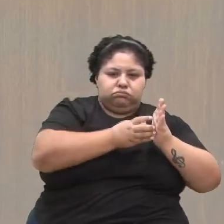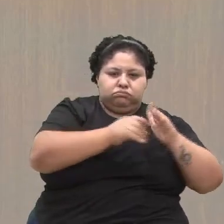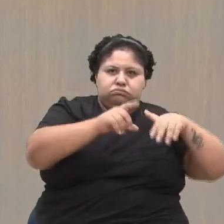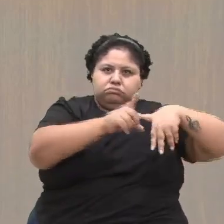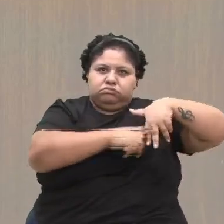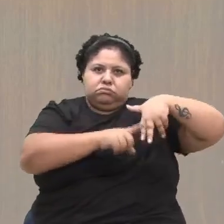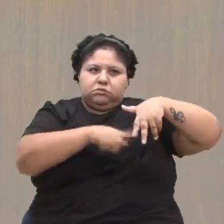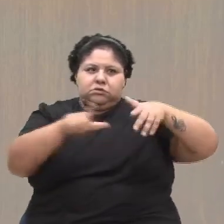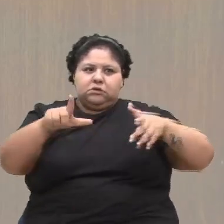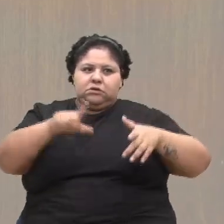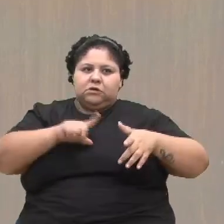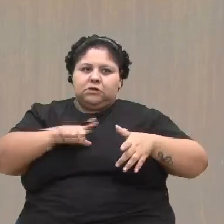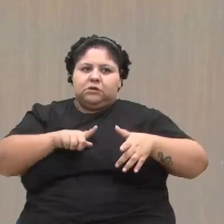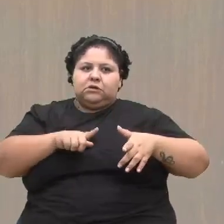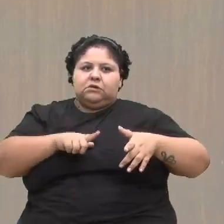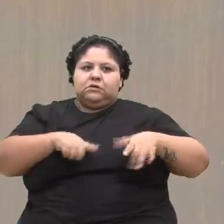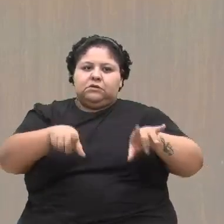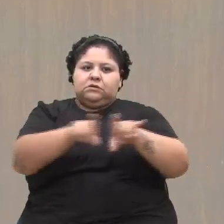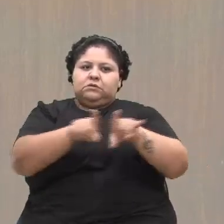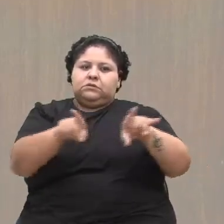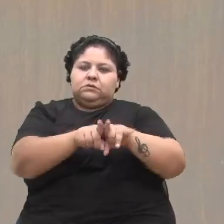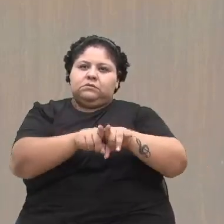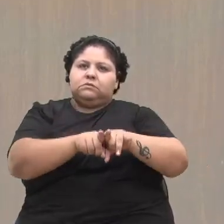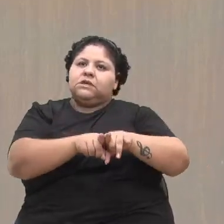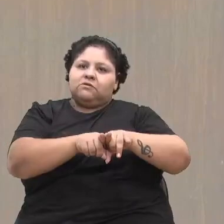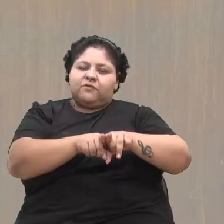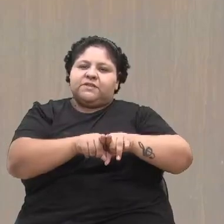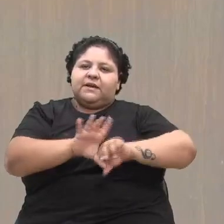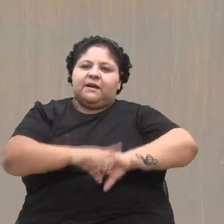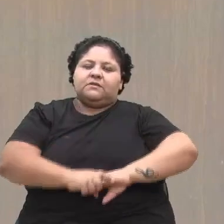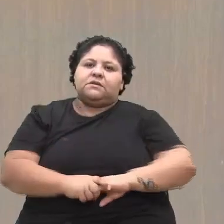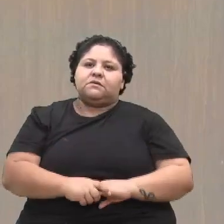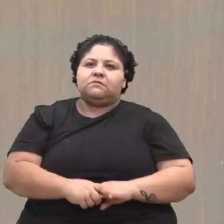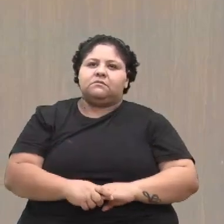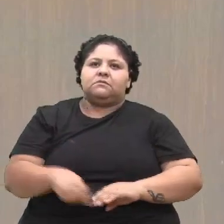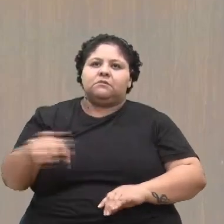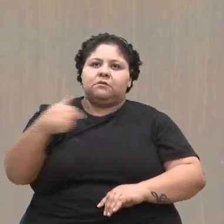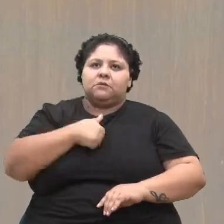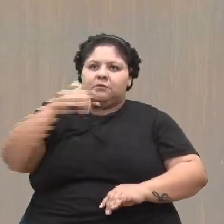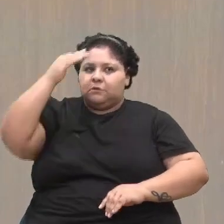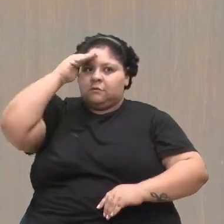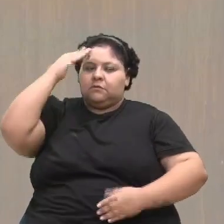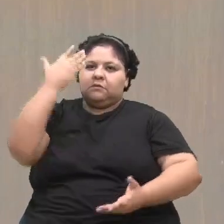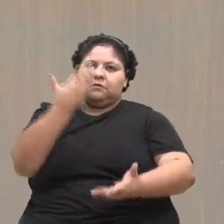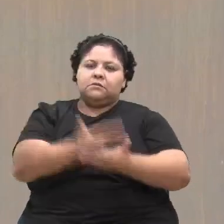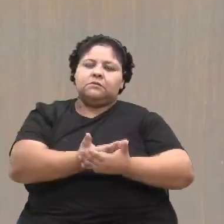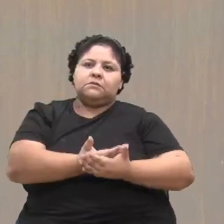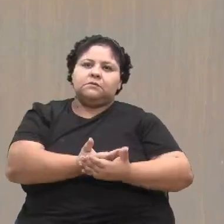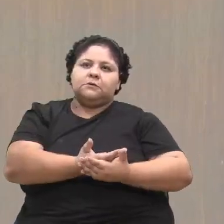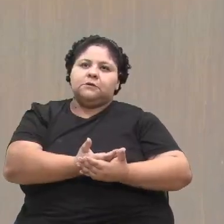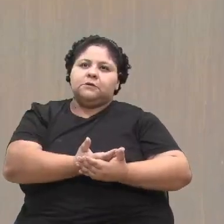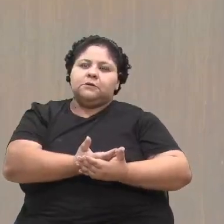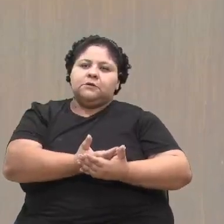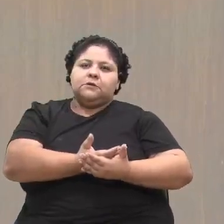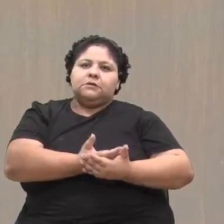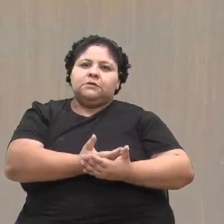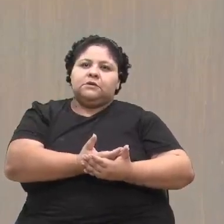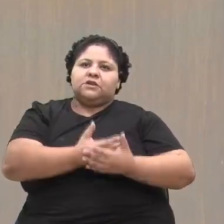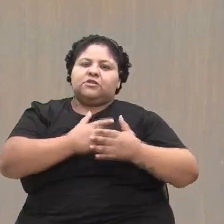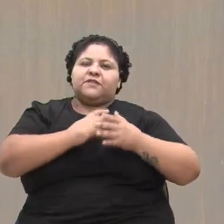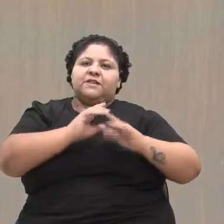tem em comum, outras nem tanto, mas eu acredito que o exemplo da